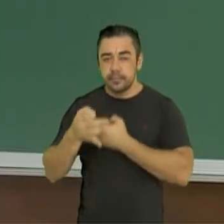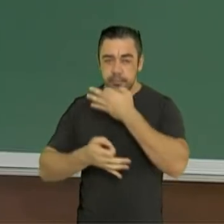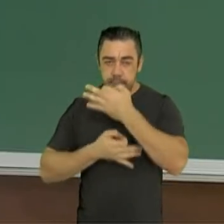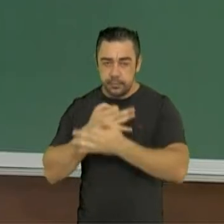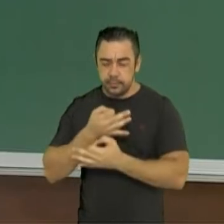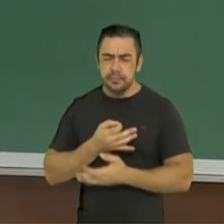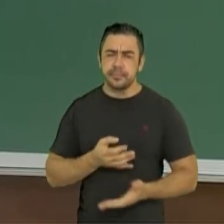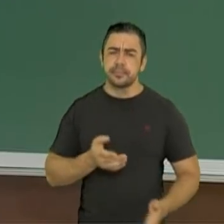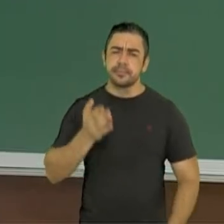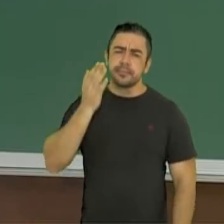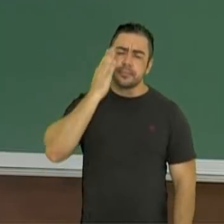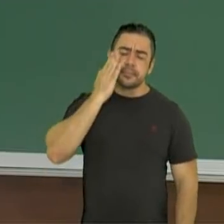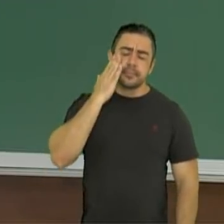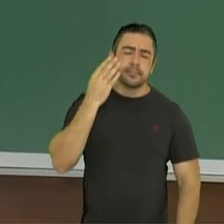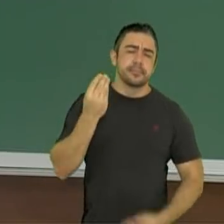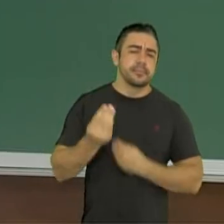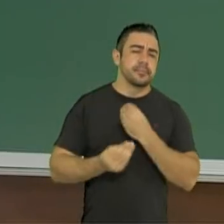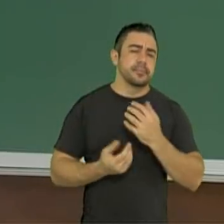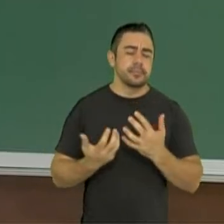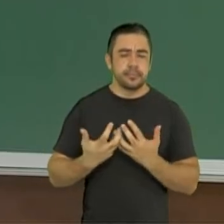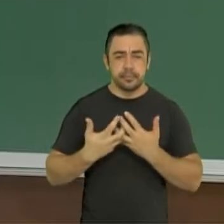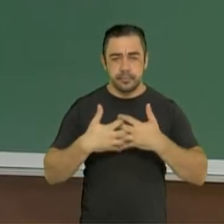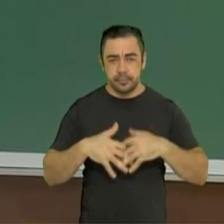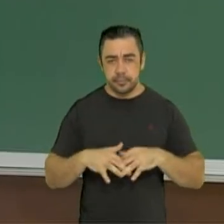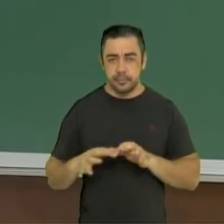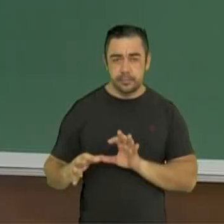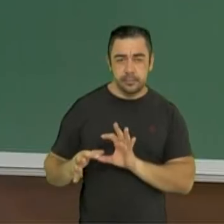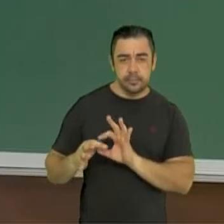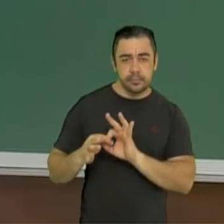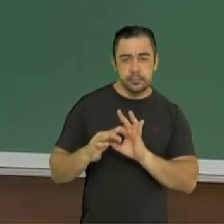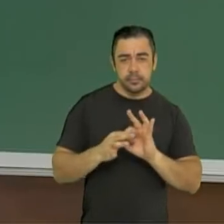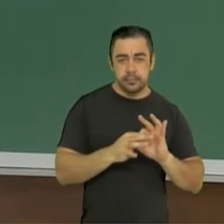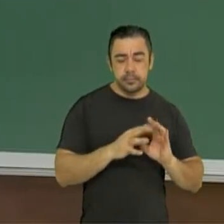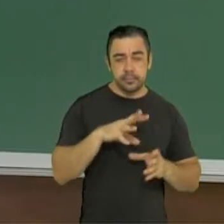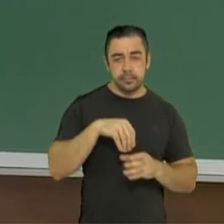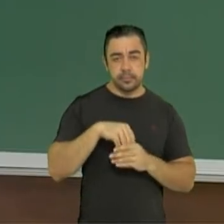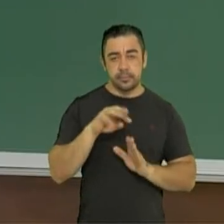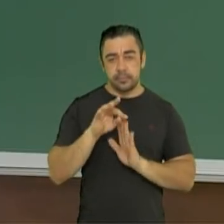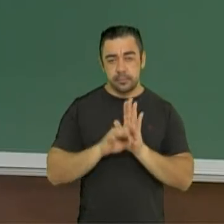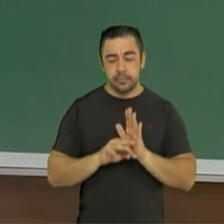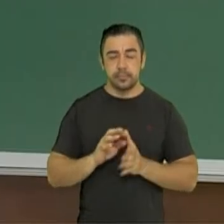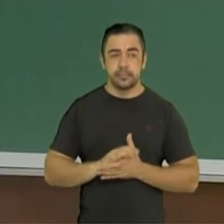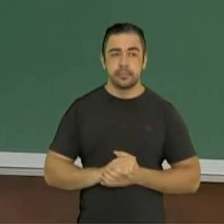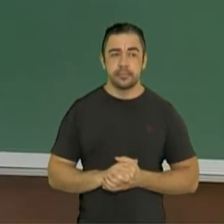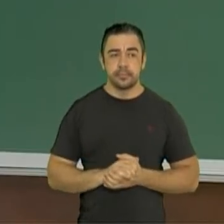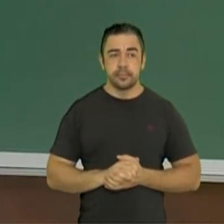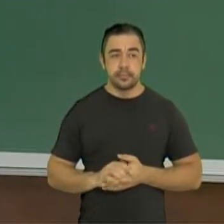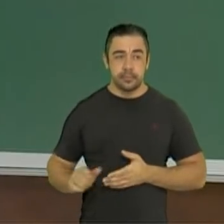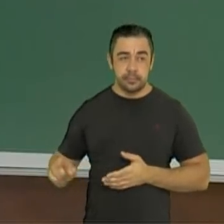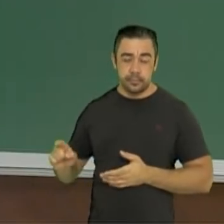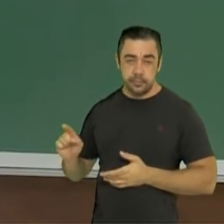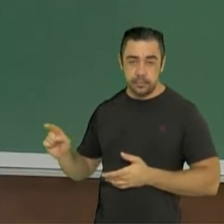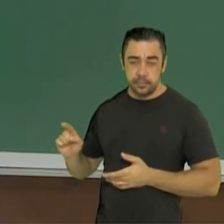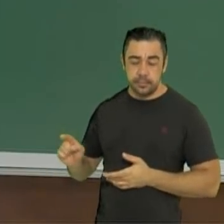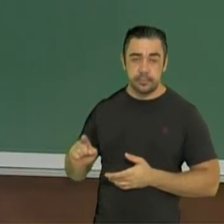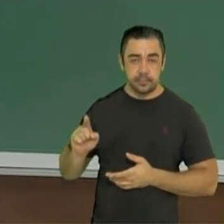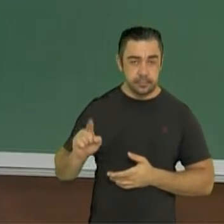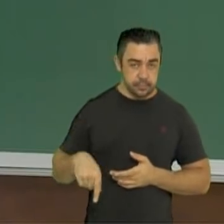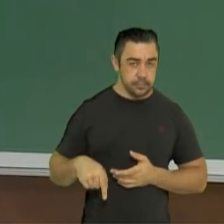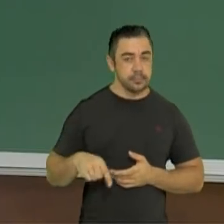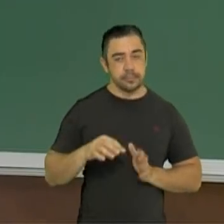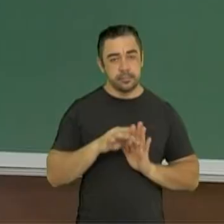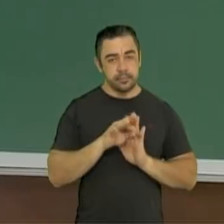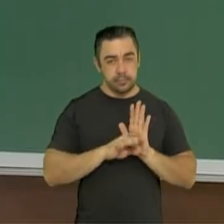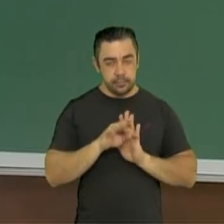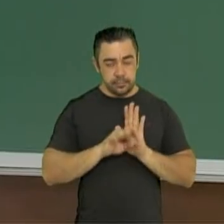também reconhecer o funcionamento dos elementos conectivos dentro do texto. Bom, aqui temos então uma